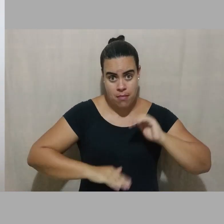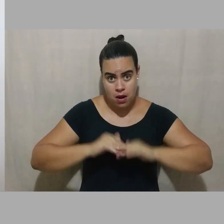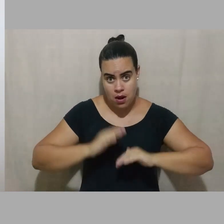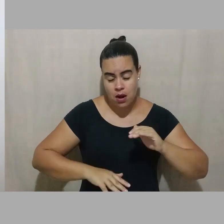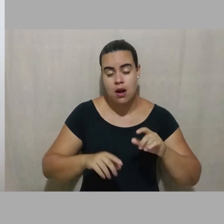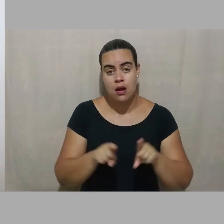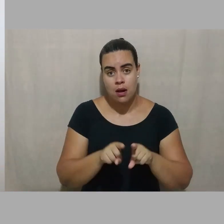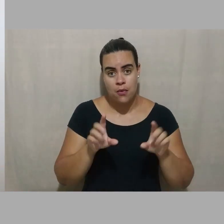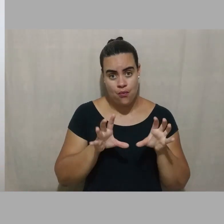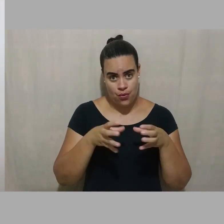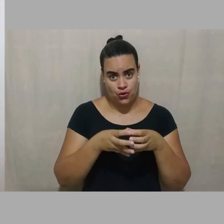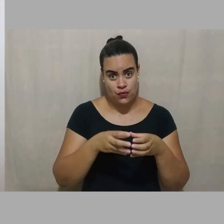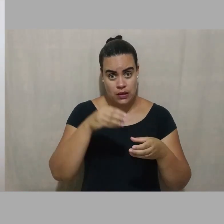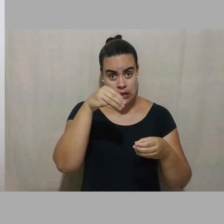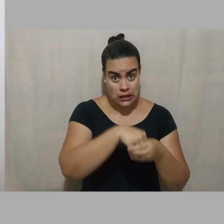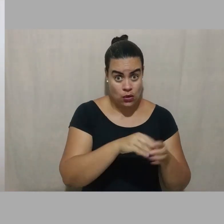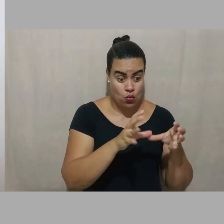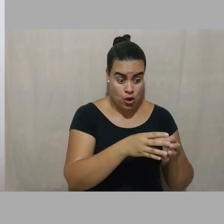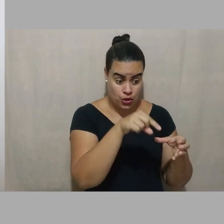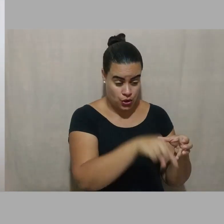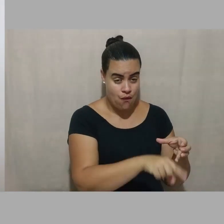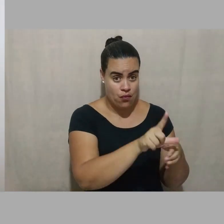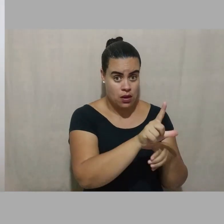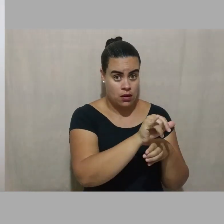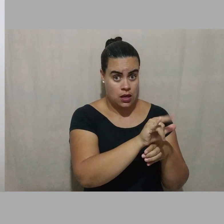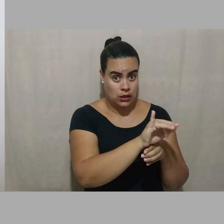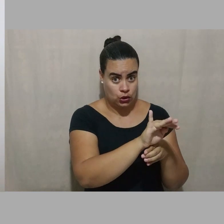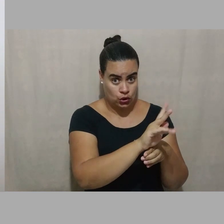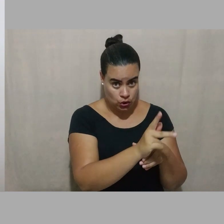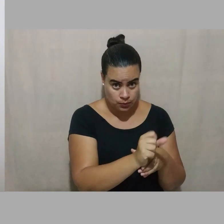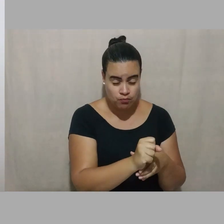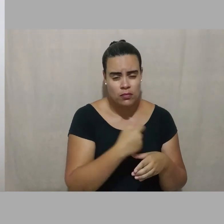minhas práticas também coletivas dentro do coletivo das Limites. Eu